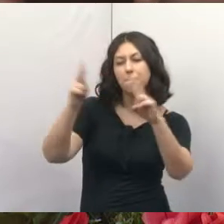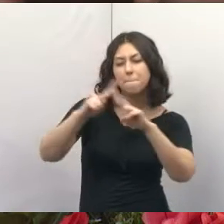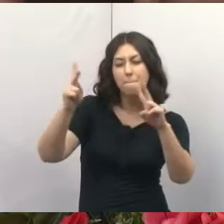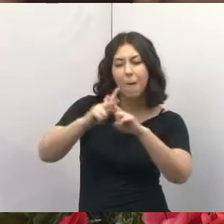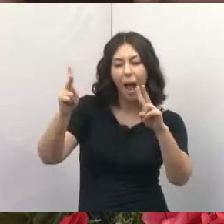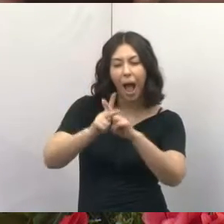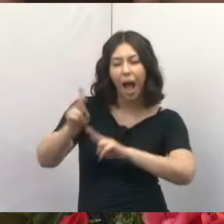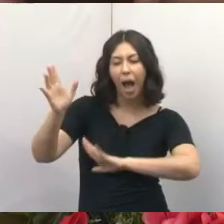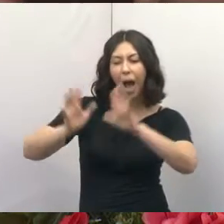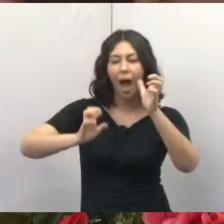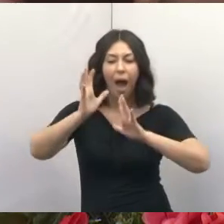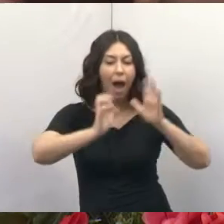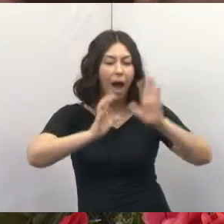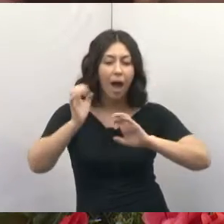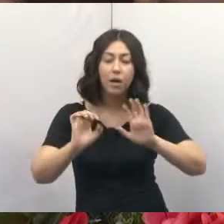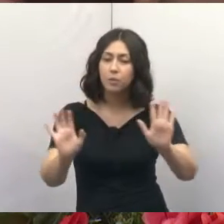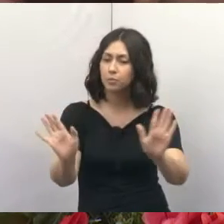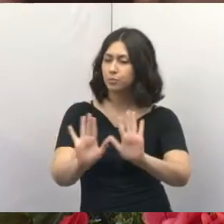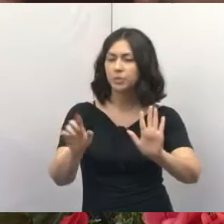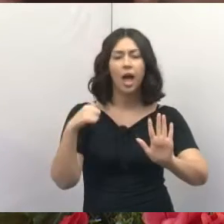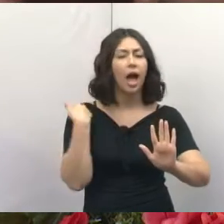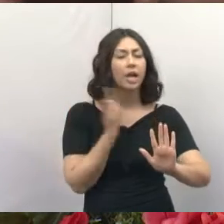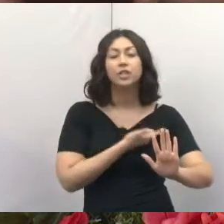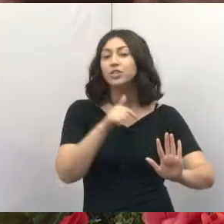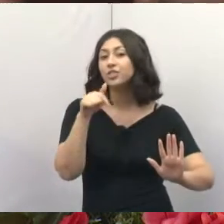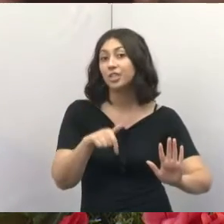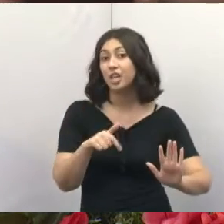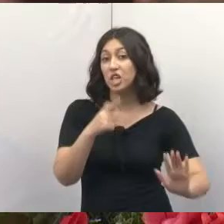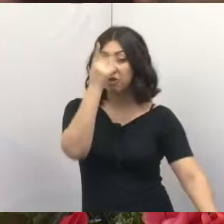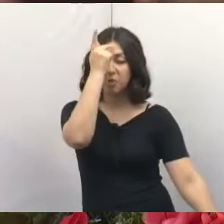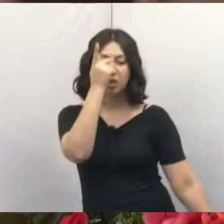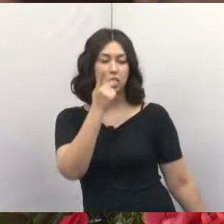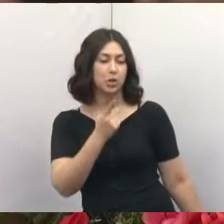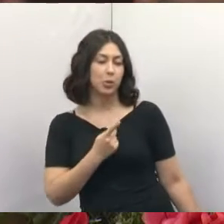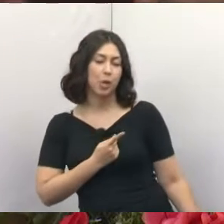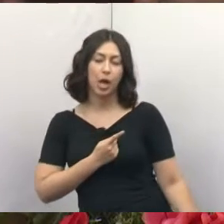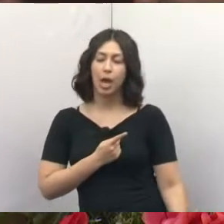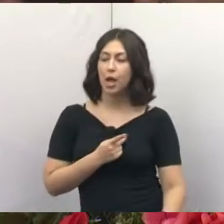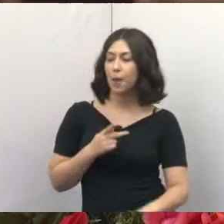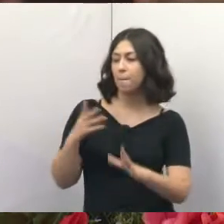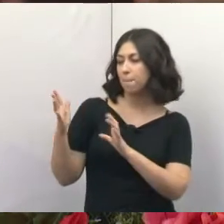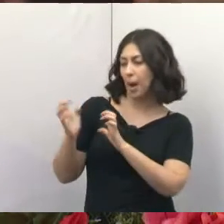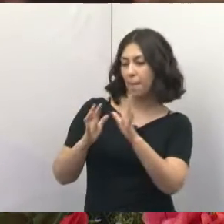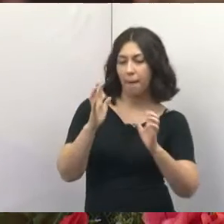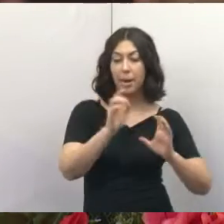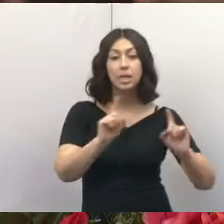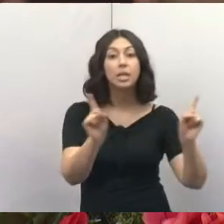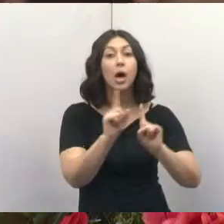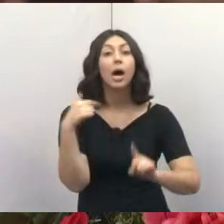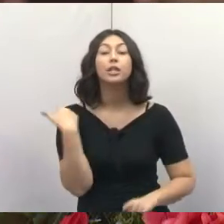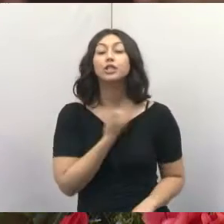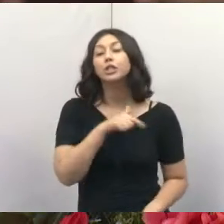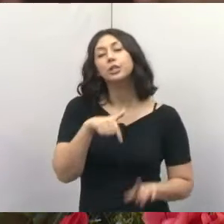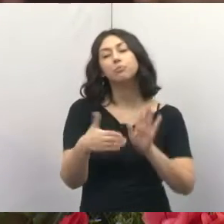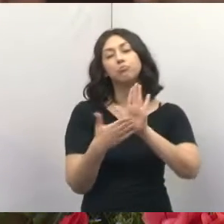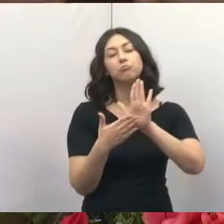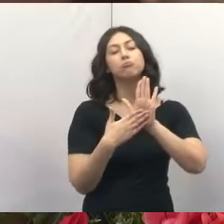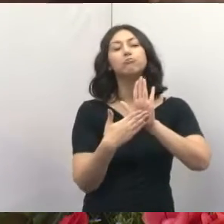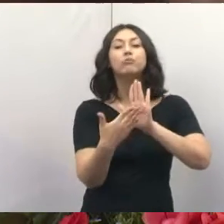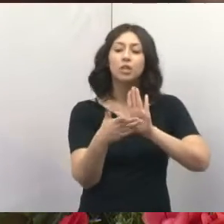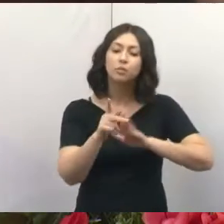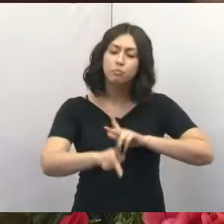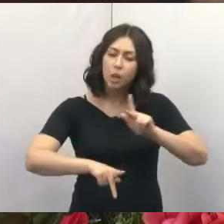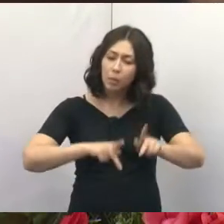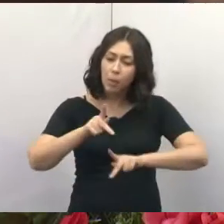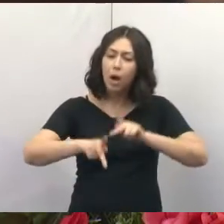degradação entre vereadores, que aqui a gente não está para discutir casos pessoais com vereador A ou B, aqui a gente está para apresentar proposta para o